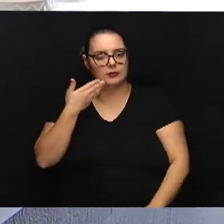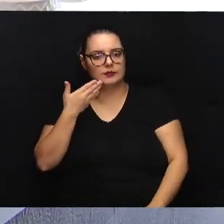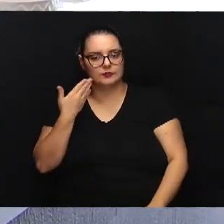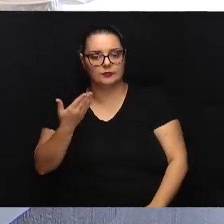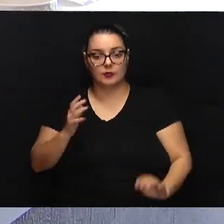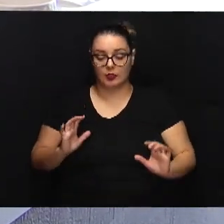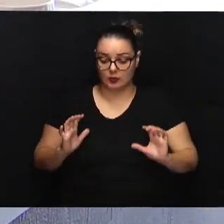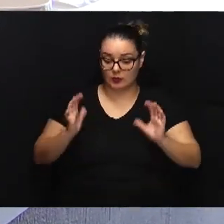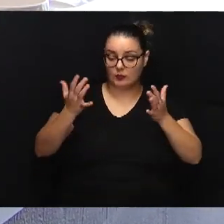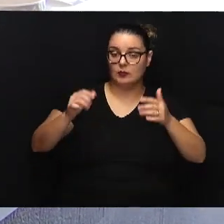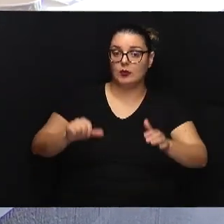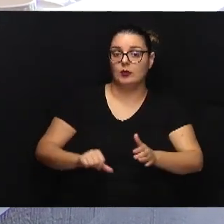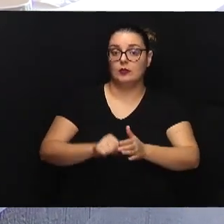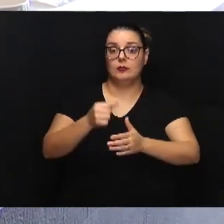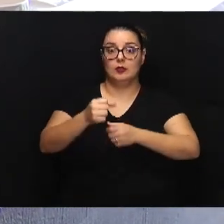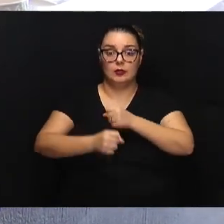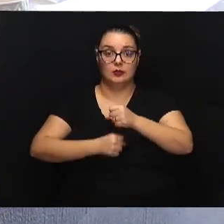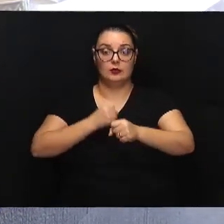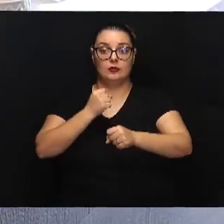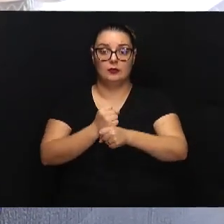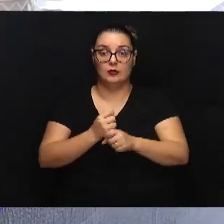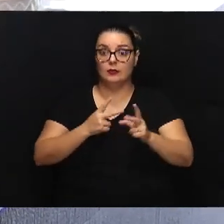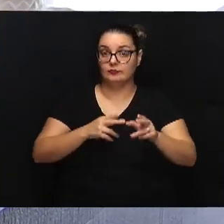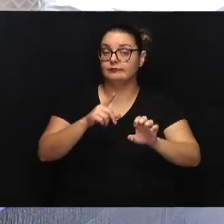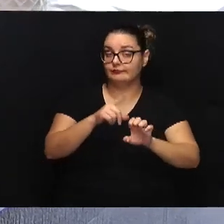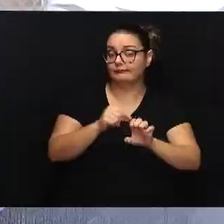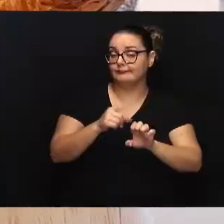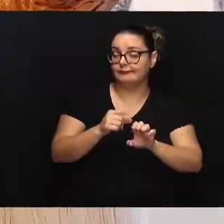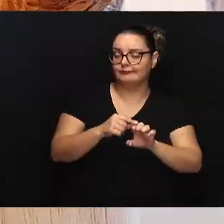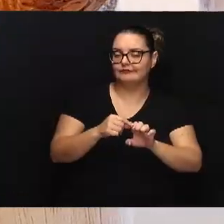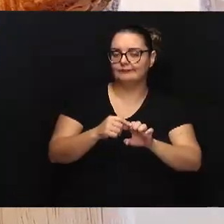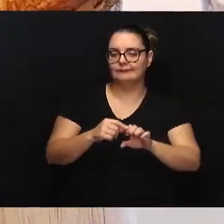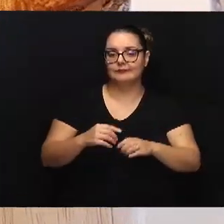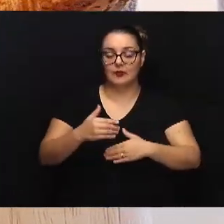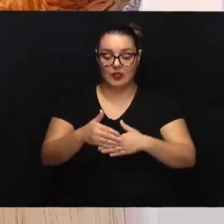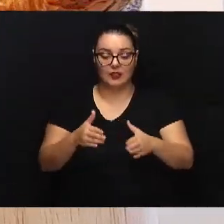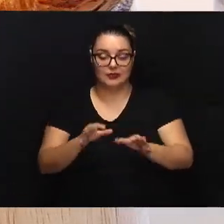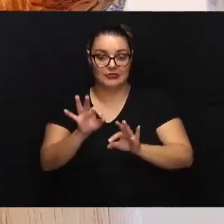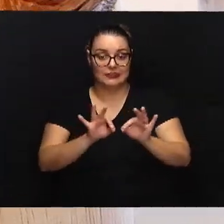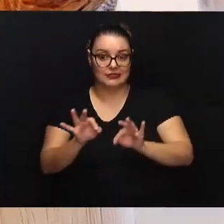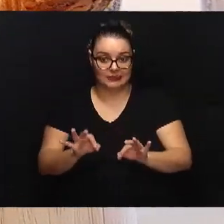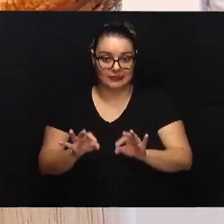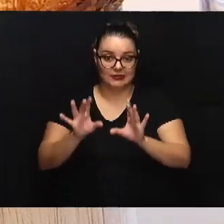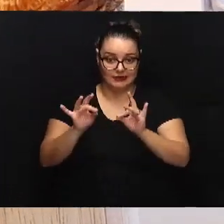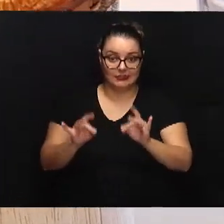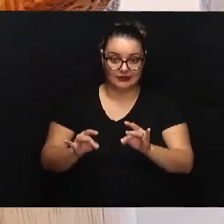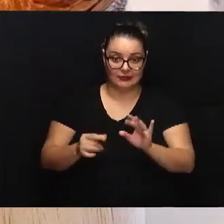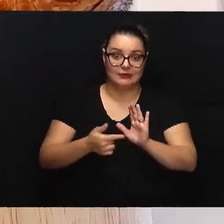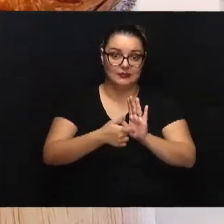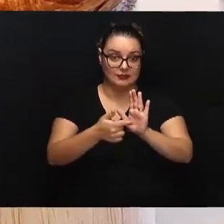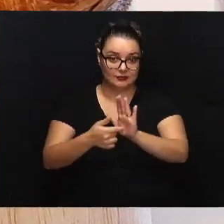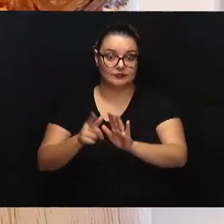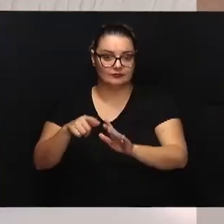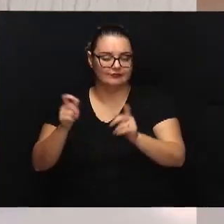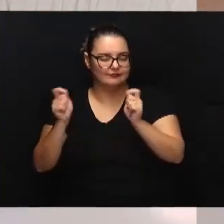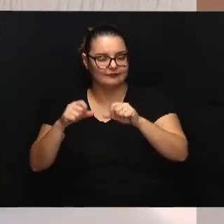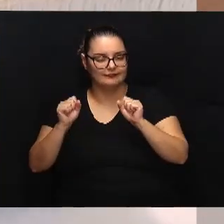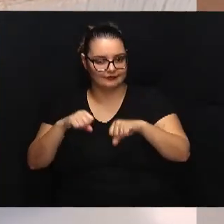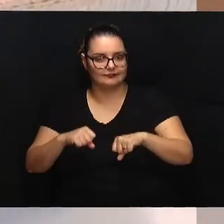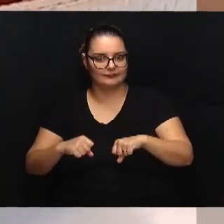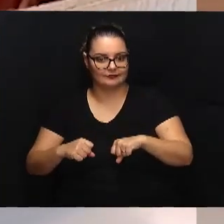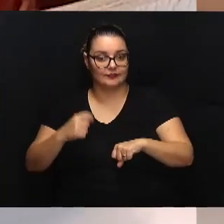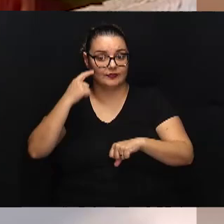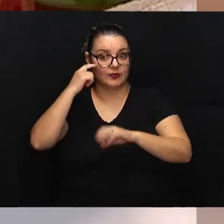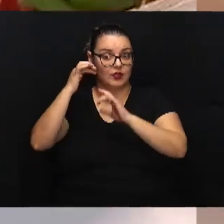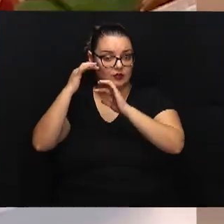primeiro aniversário como empreendedora de cestas personalizadas, ela demonstra que é possível, sim, pensar em